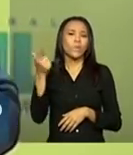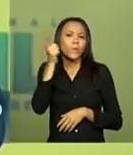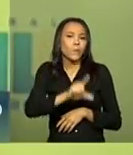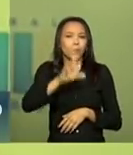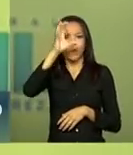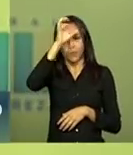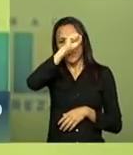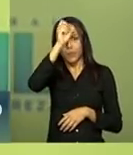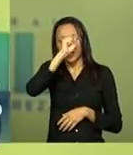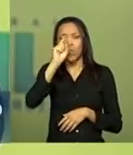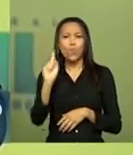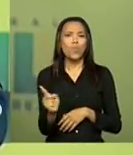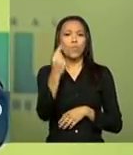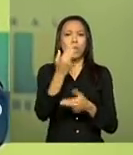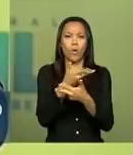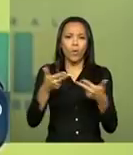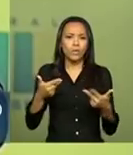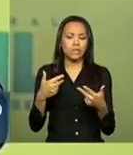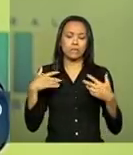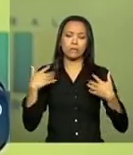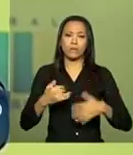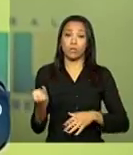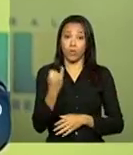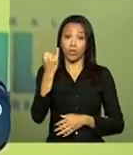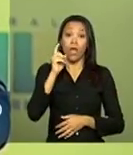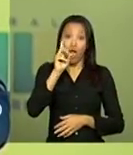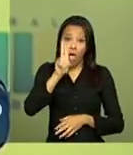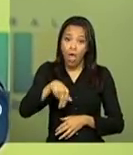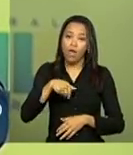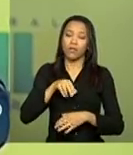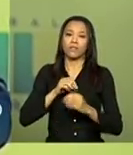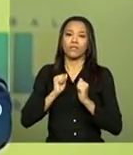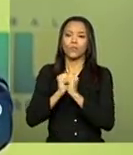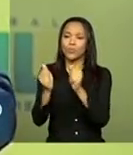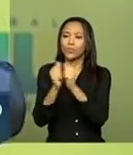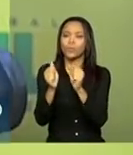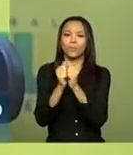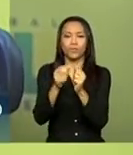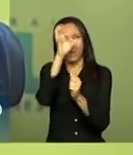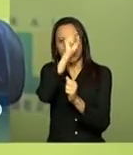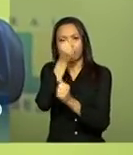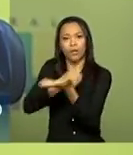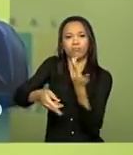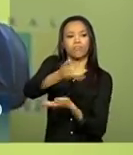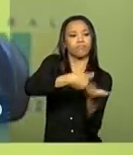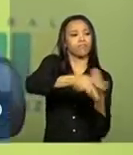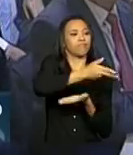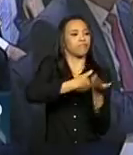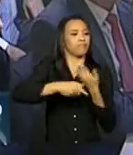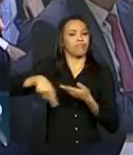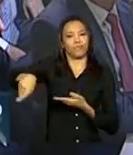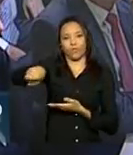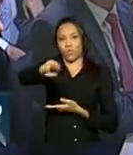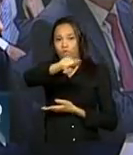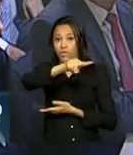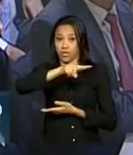uma herança mais forte da minha passagem no MEC é essa convivência diária com todos vocês. Porque